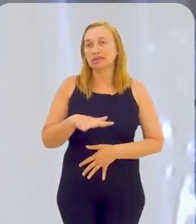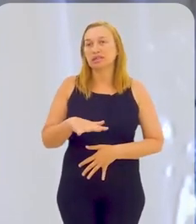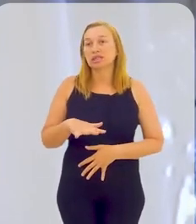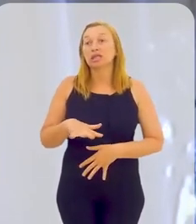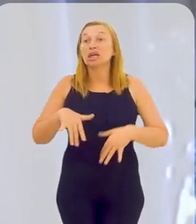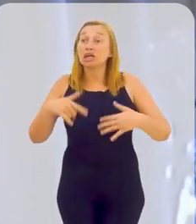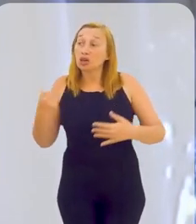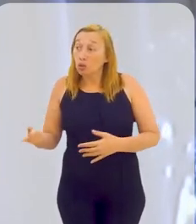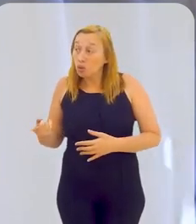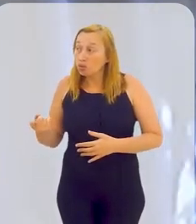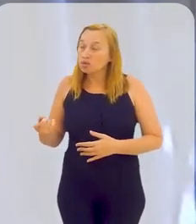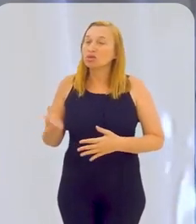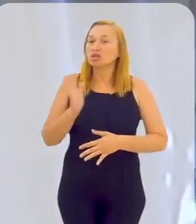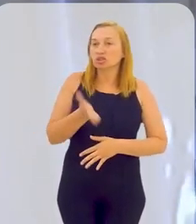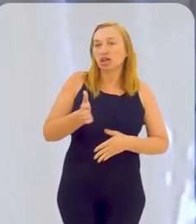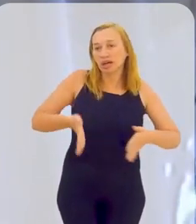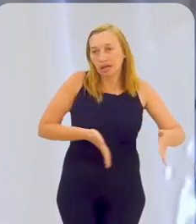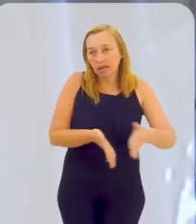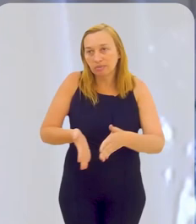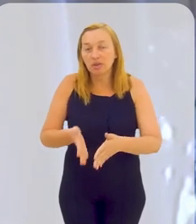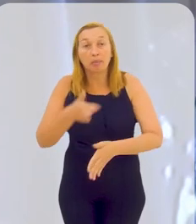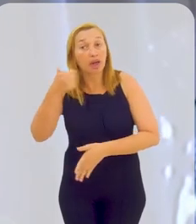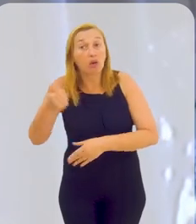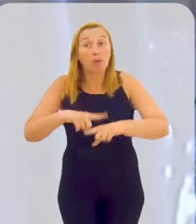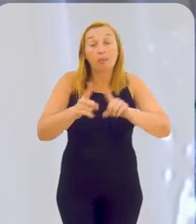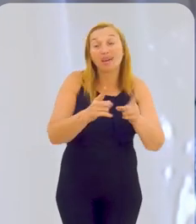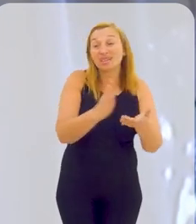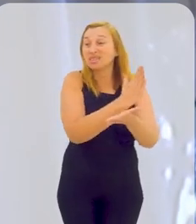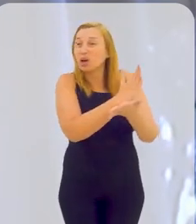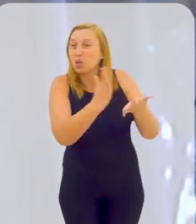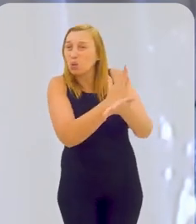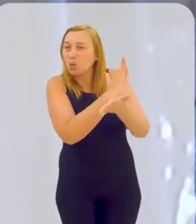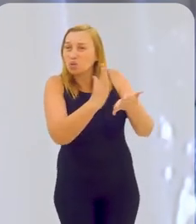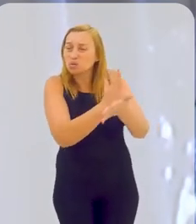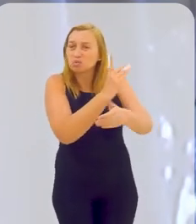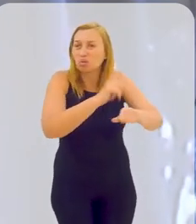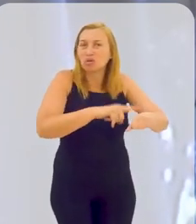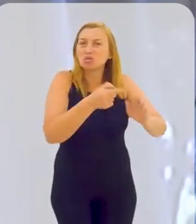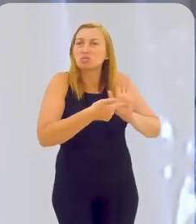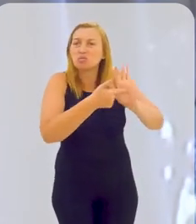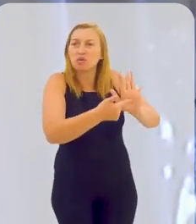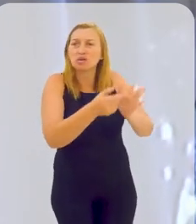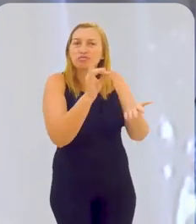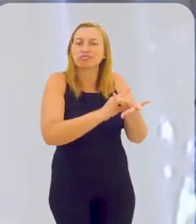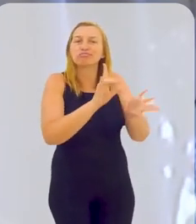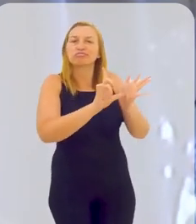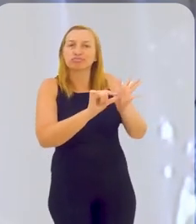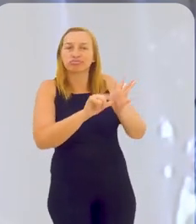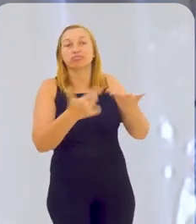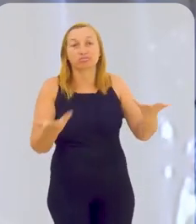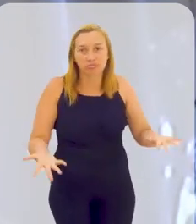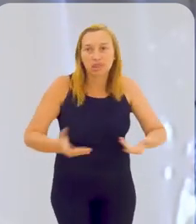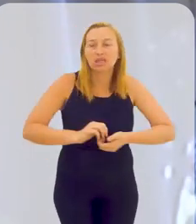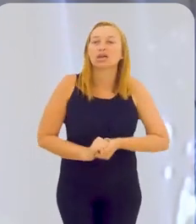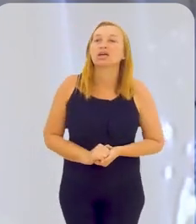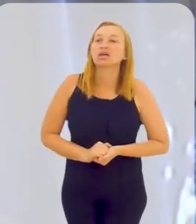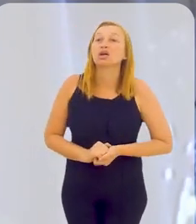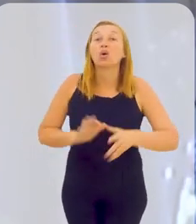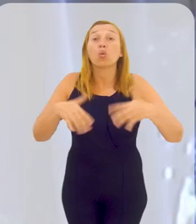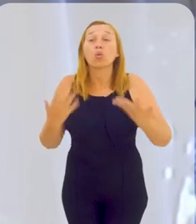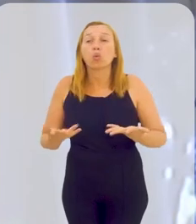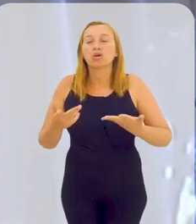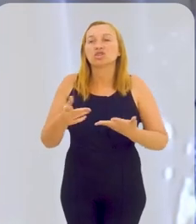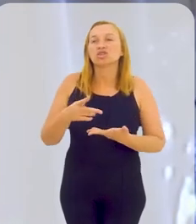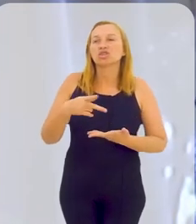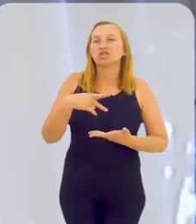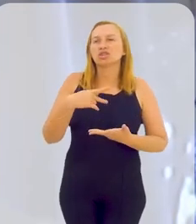né? Em outras, a gente até caminha talvez melhor, mas em algumas a gente mostra um verdadeiro atraso.